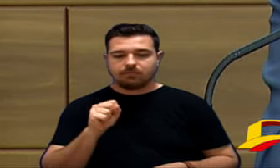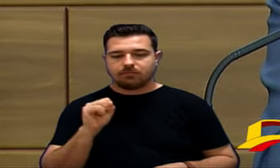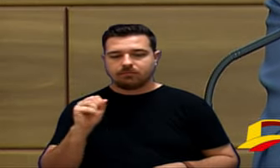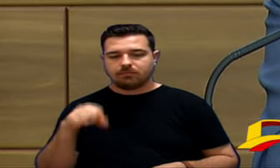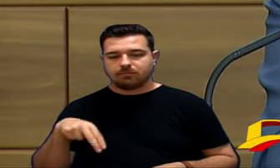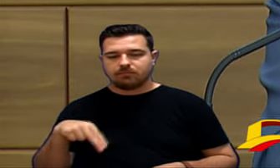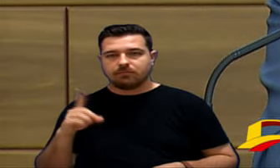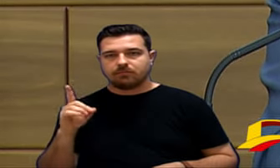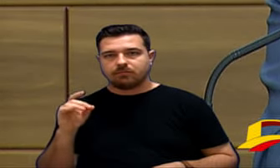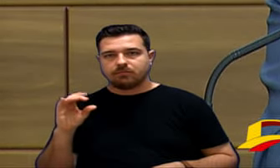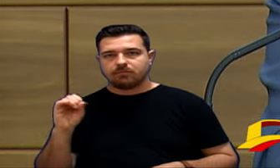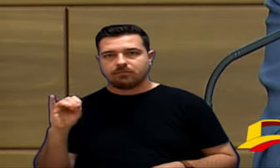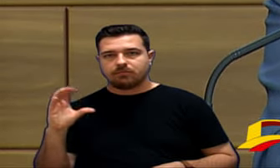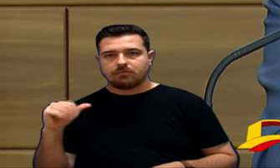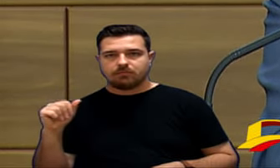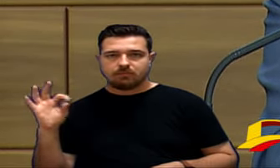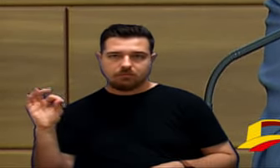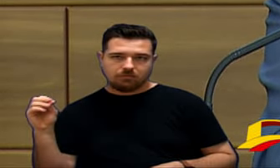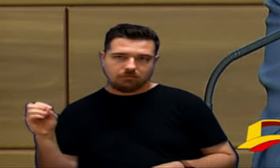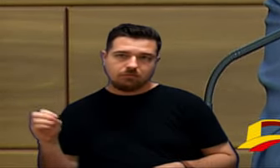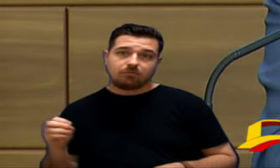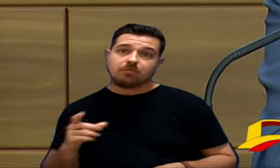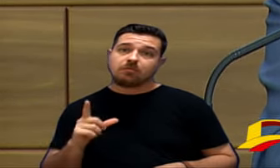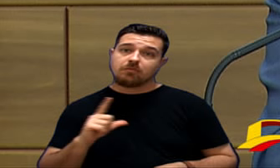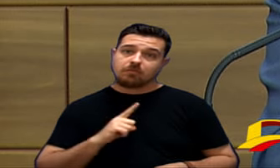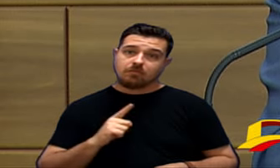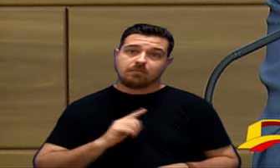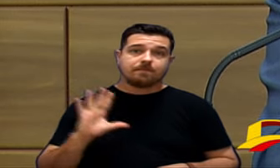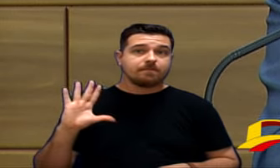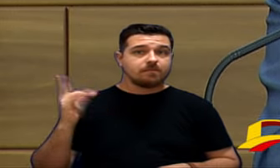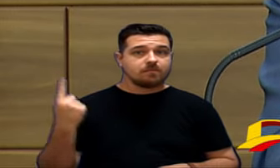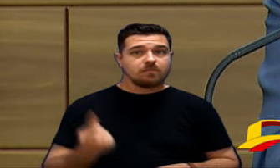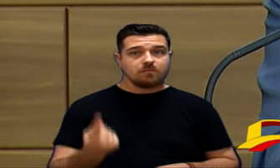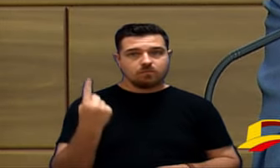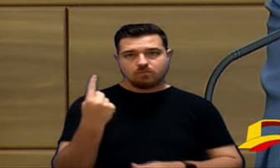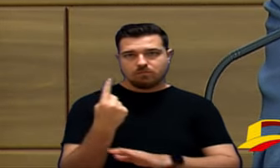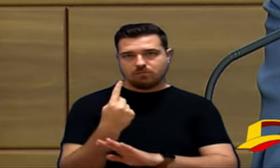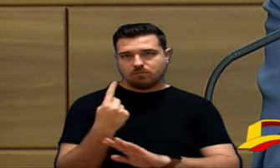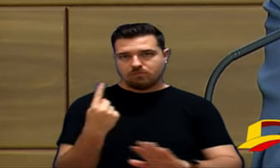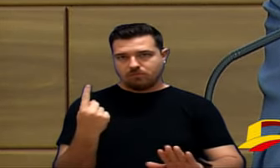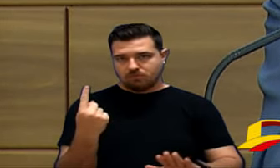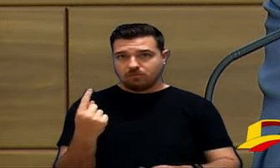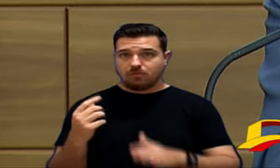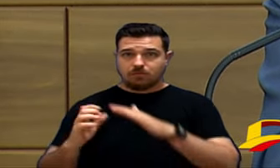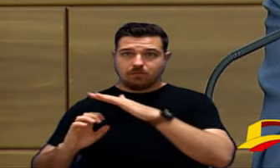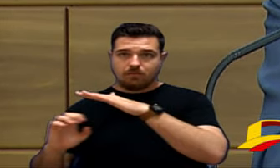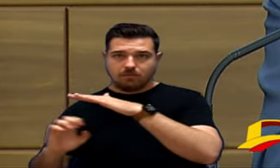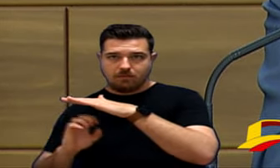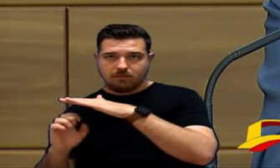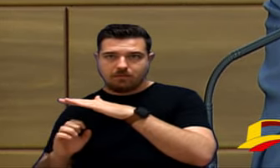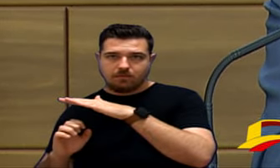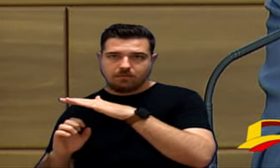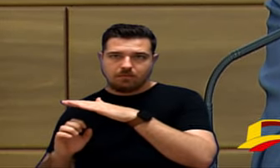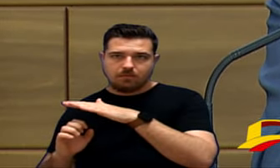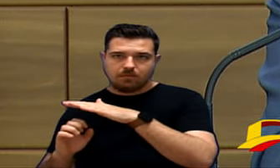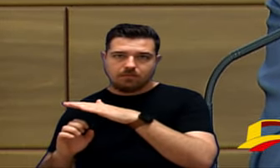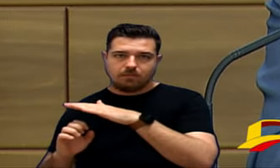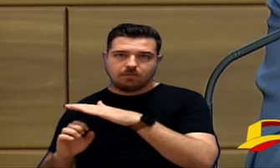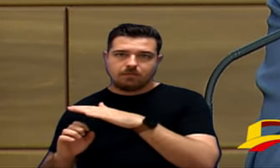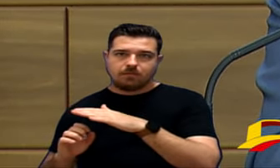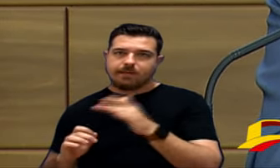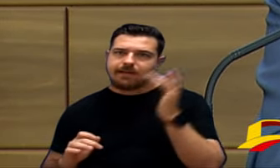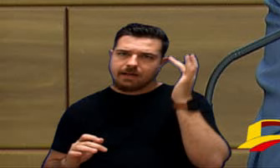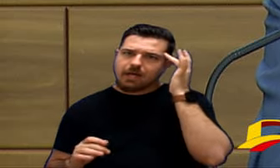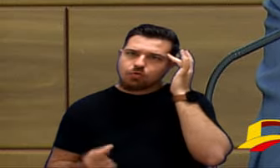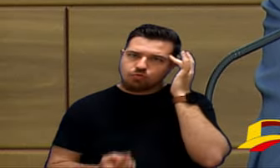questão do sindicato também é o seguinte acho que só teve um caso pontual até hoje Que aconteceu que a empresa eu acho que foi eu não me recordo